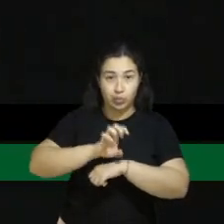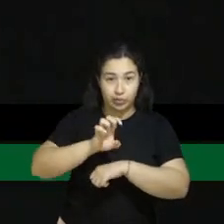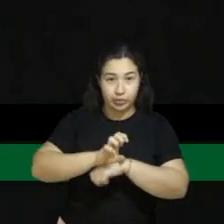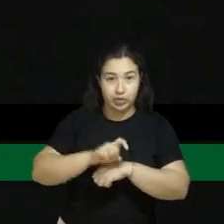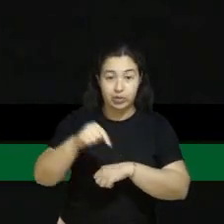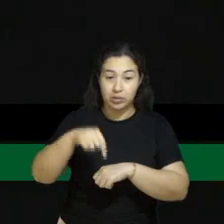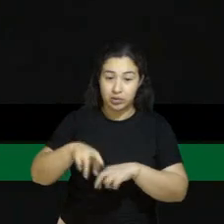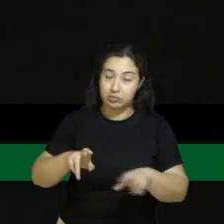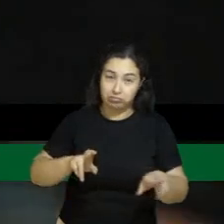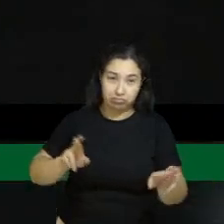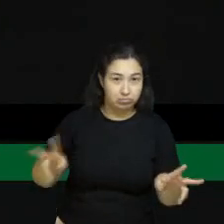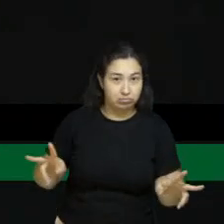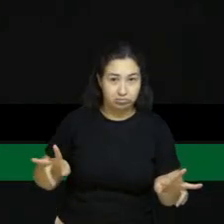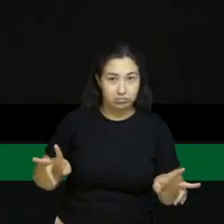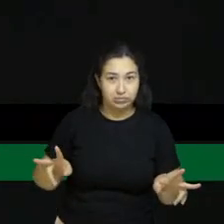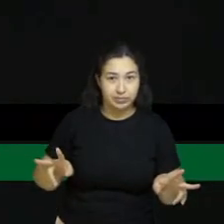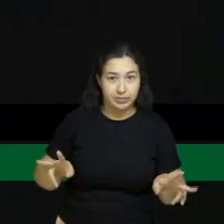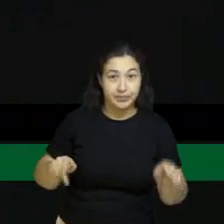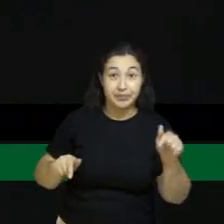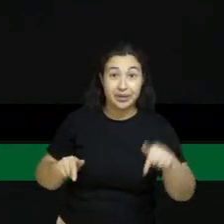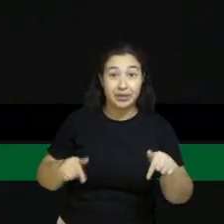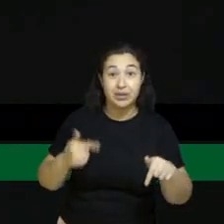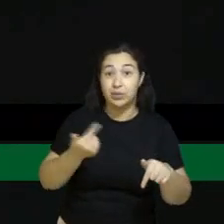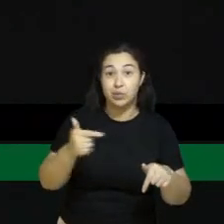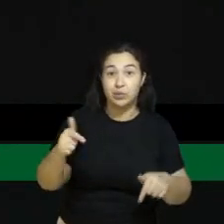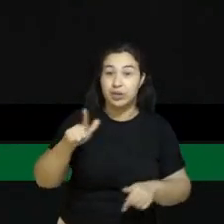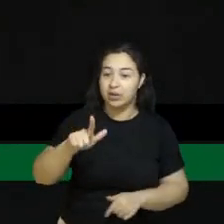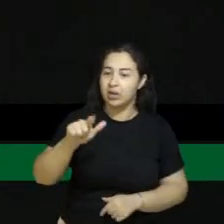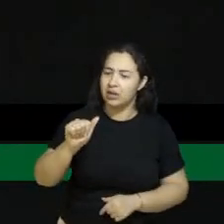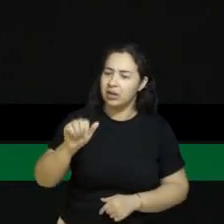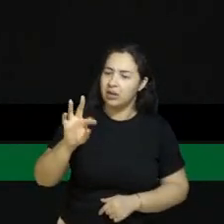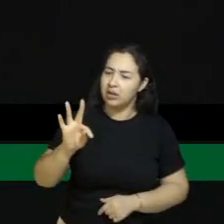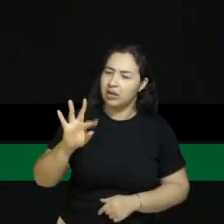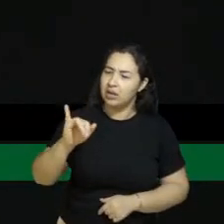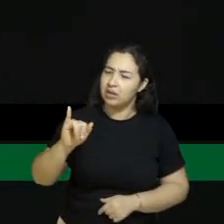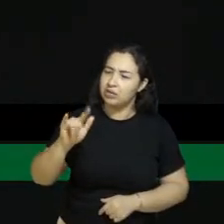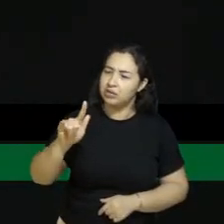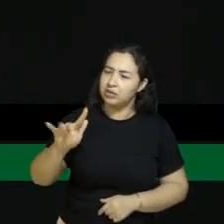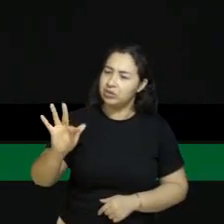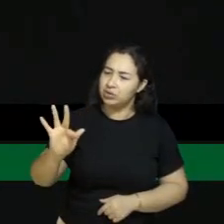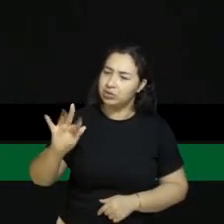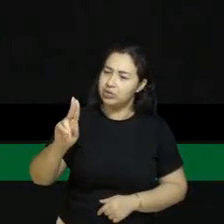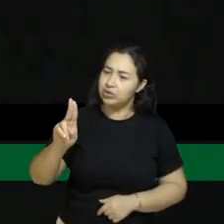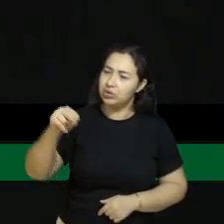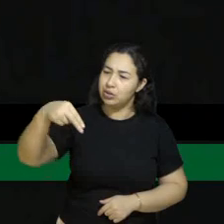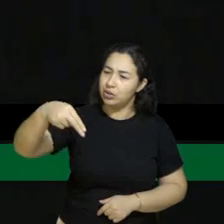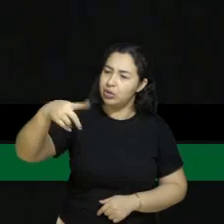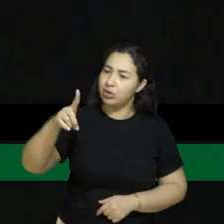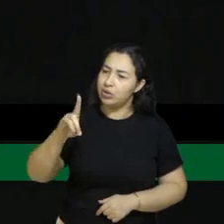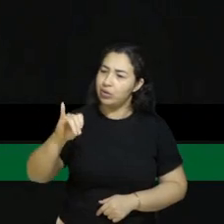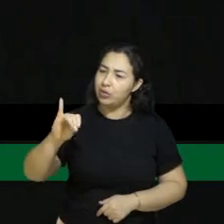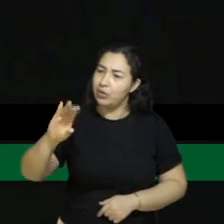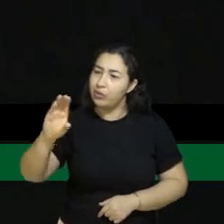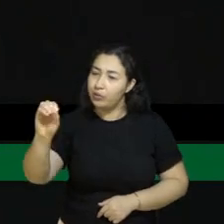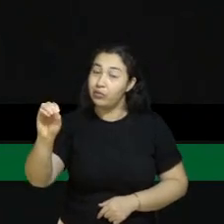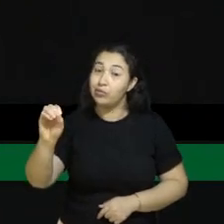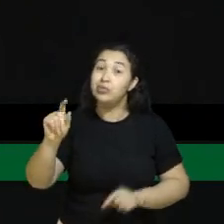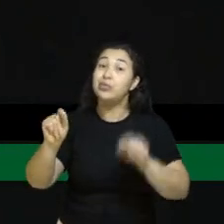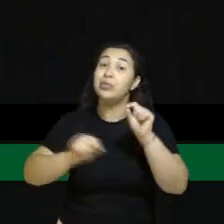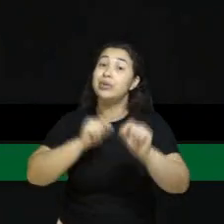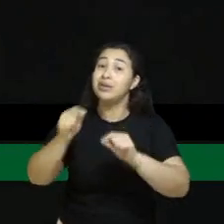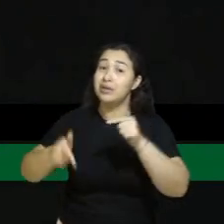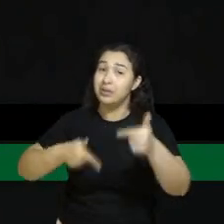não temos latifúndios, são os pequenos e médios agricultores que fazem essa máquina